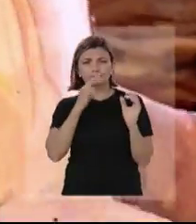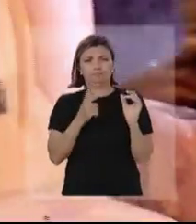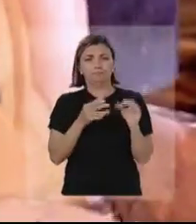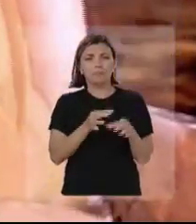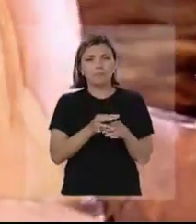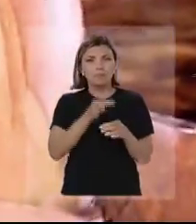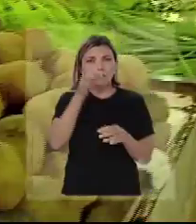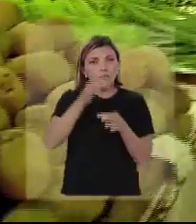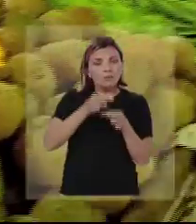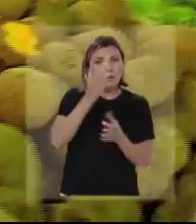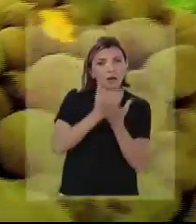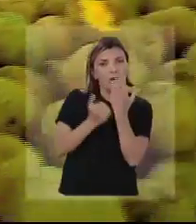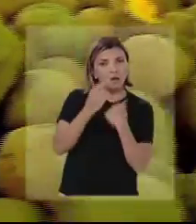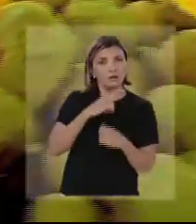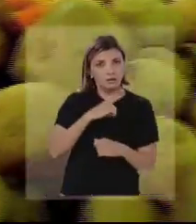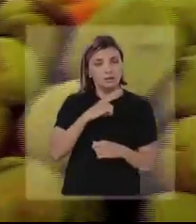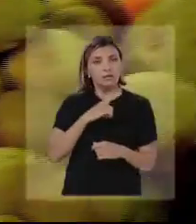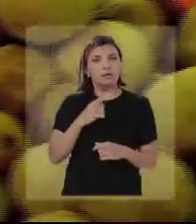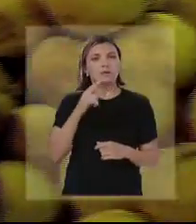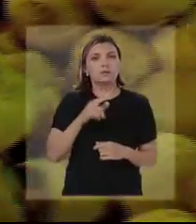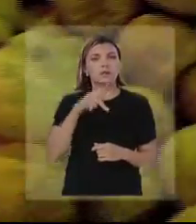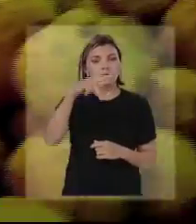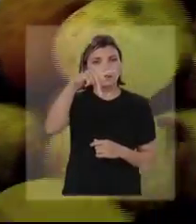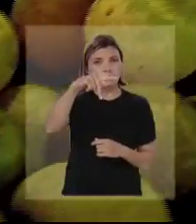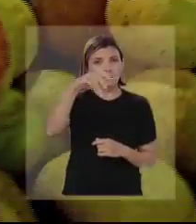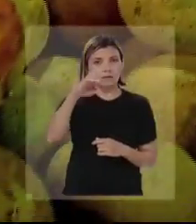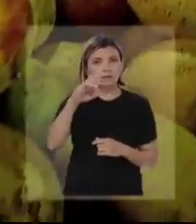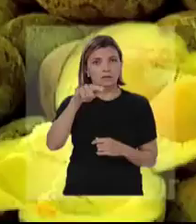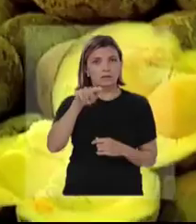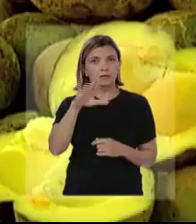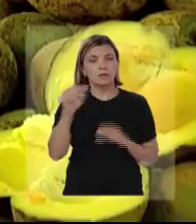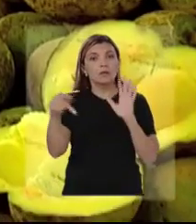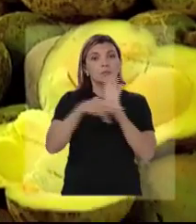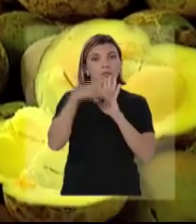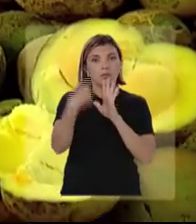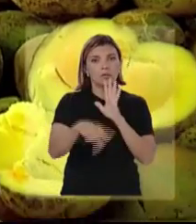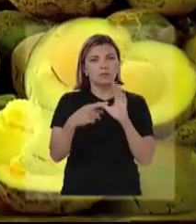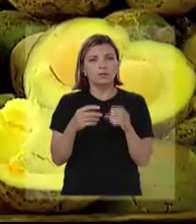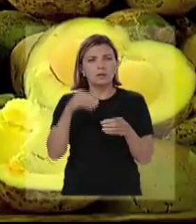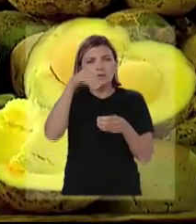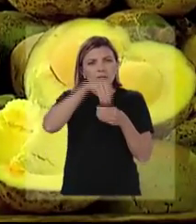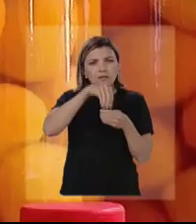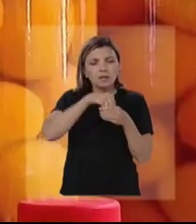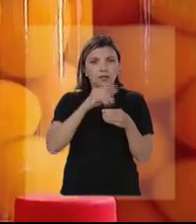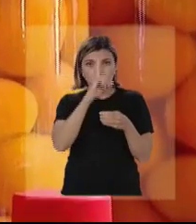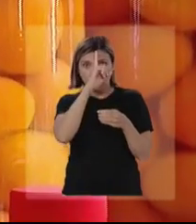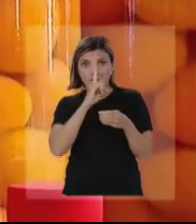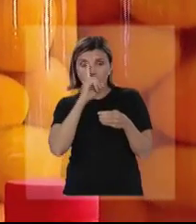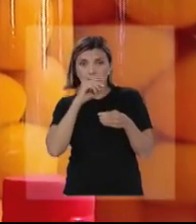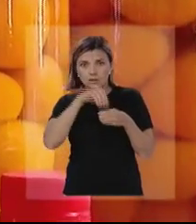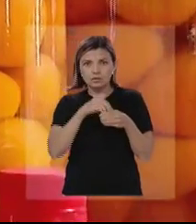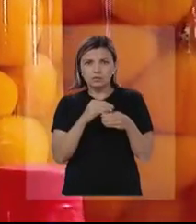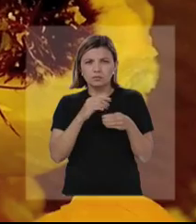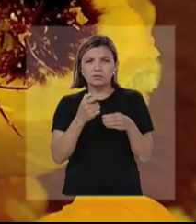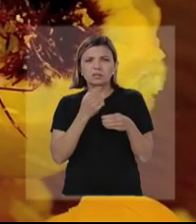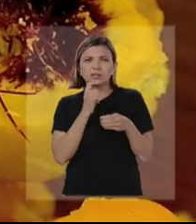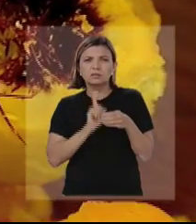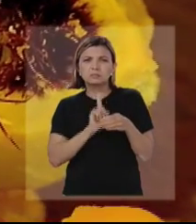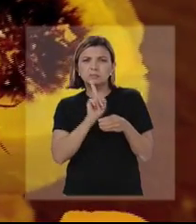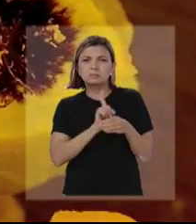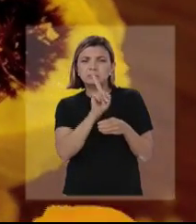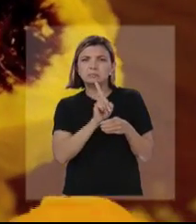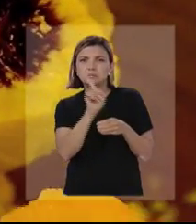amarga de palmito. Ah, e não dá pra deixar de falar do Pequi, uma fruta típica do Cerrado, com polpa amarelada,